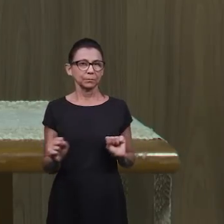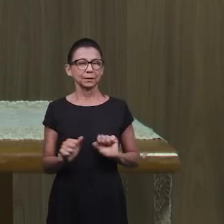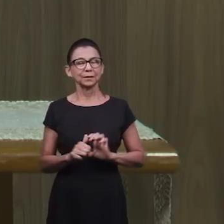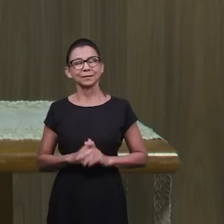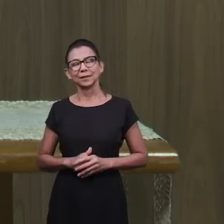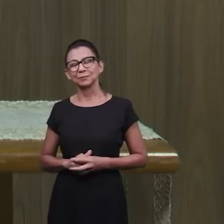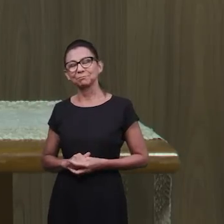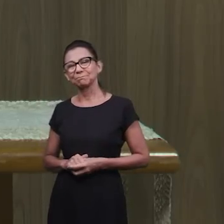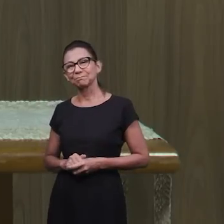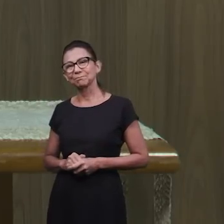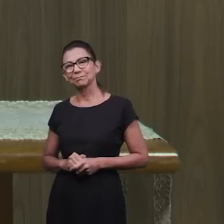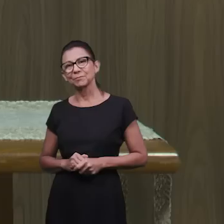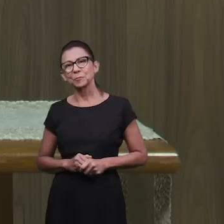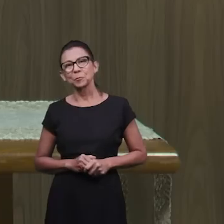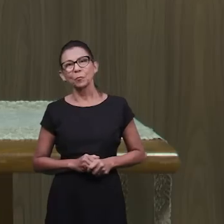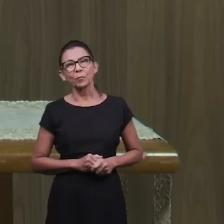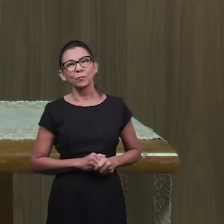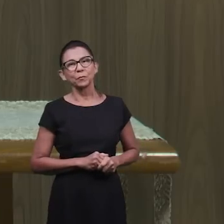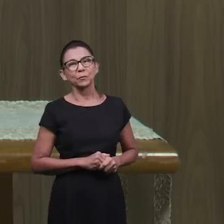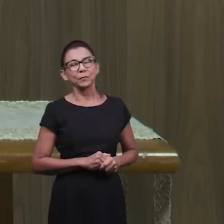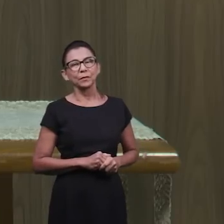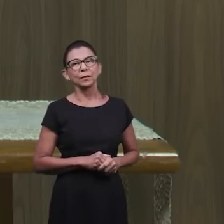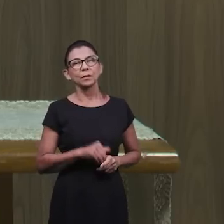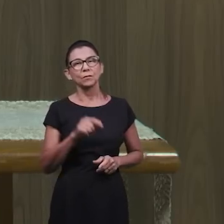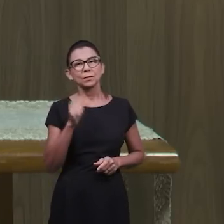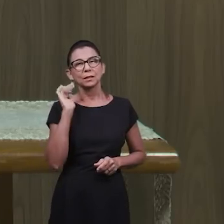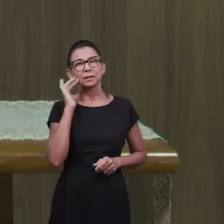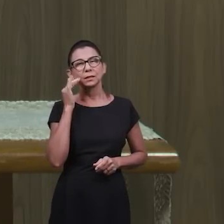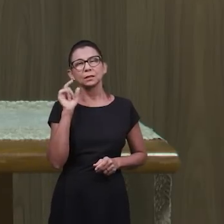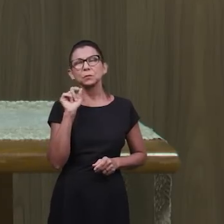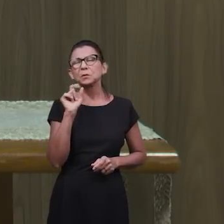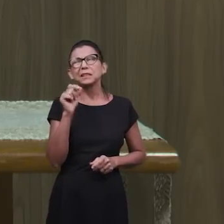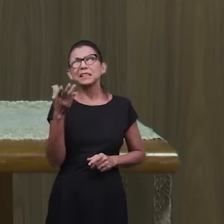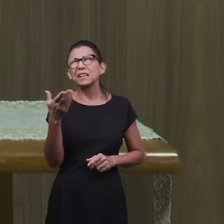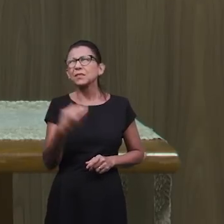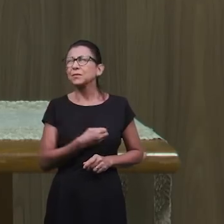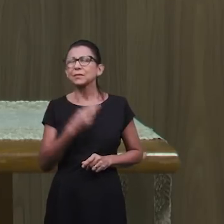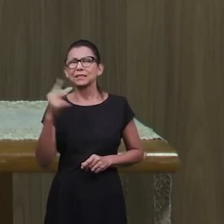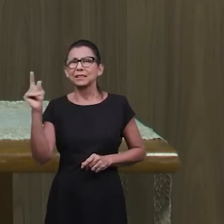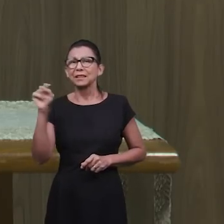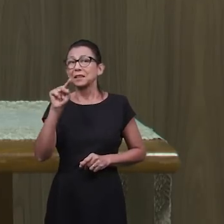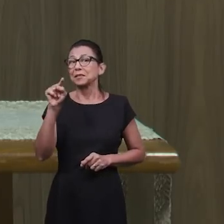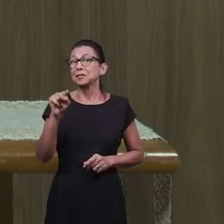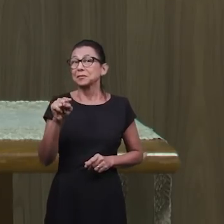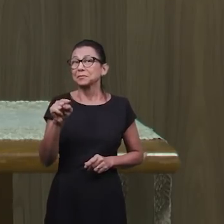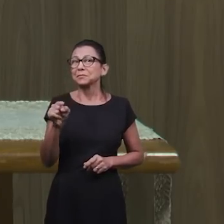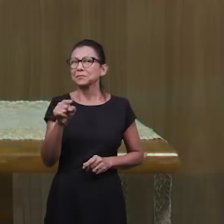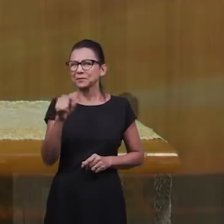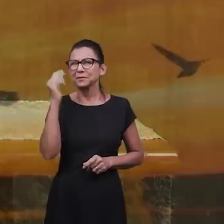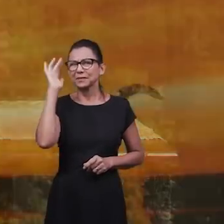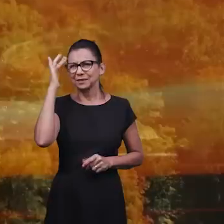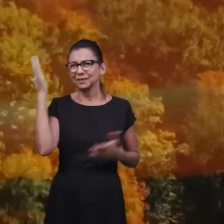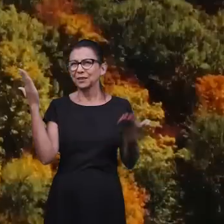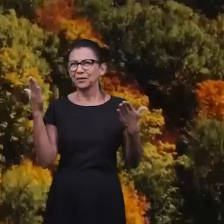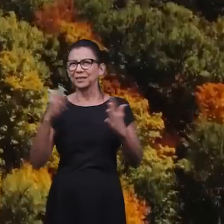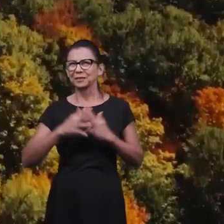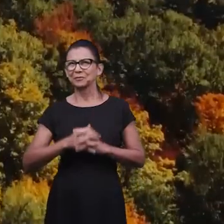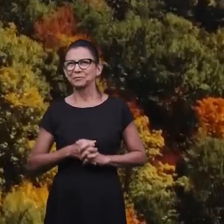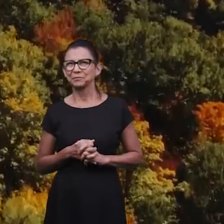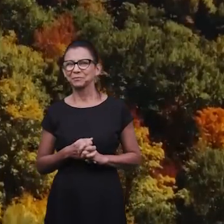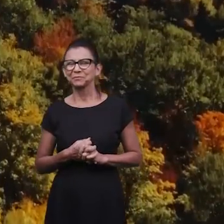a condição de você entender a vida eterna que Ele tem para a tua vida. Amém?